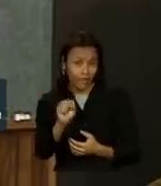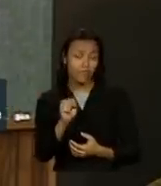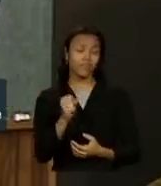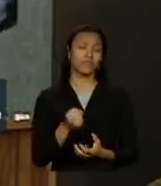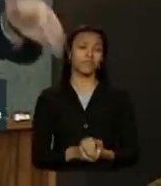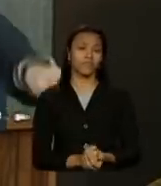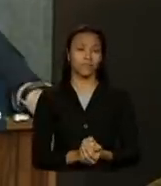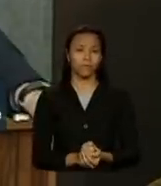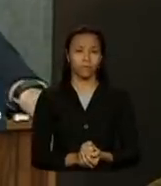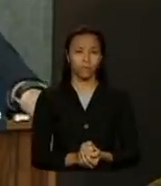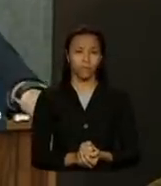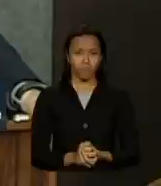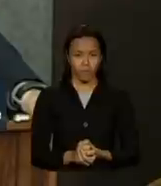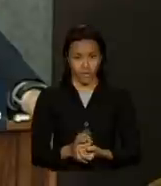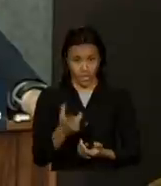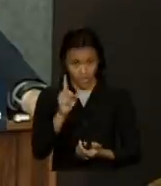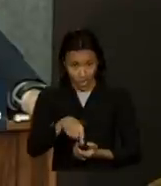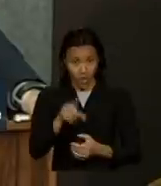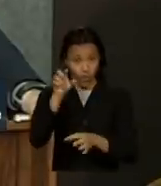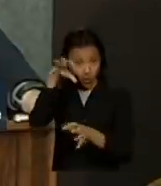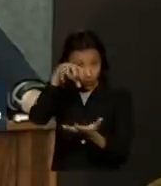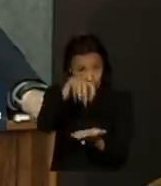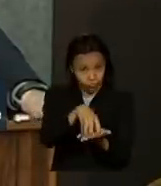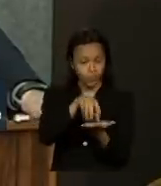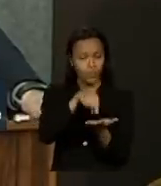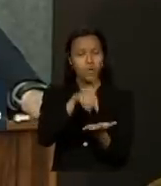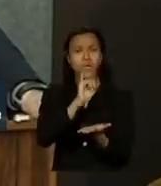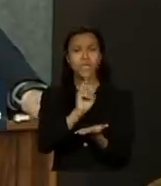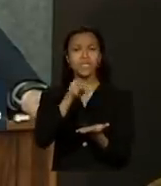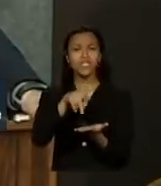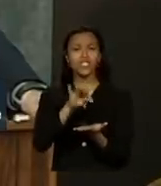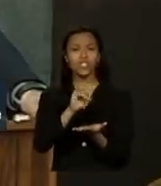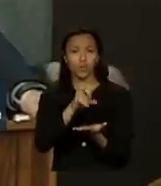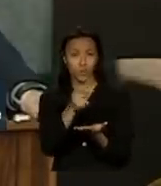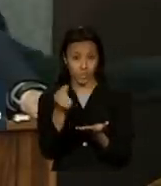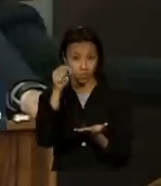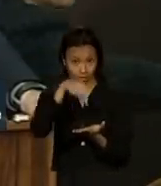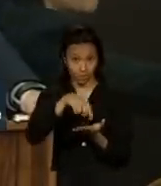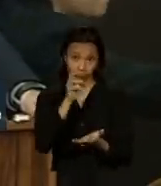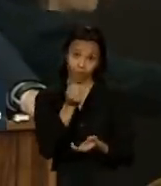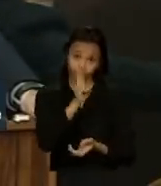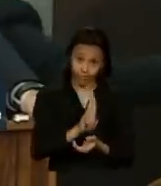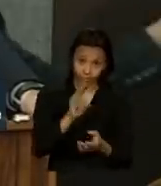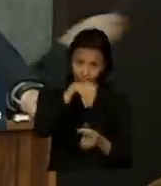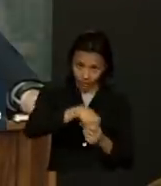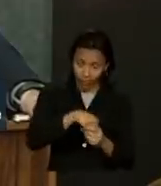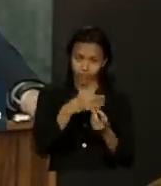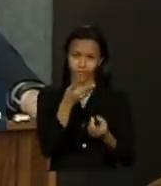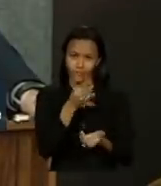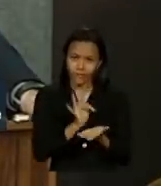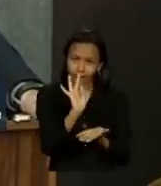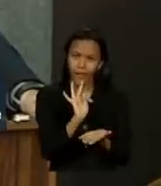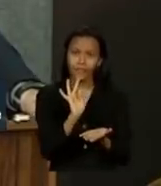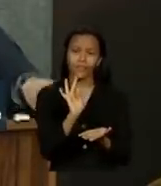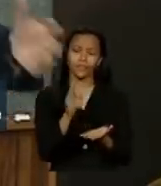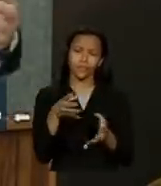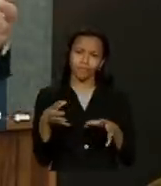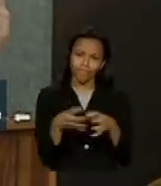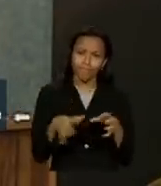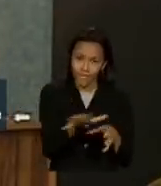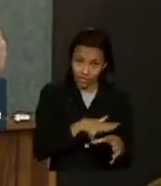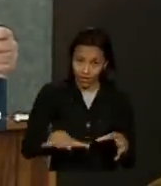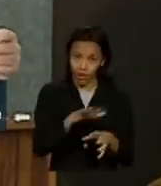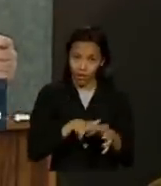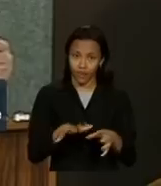criaram a juuse né que é uma instituição eh acadêmica e técnica nesse campo e